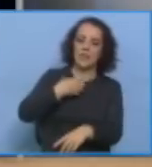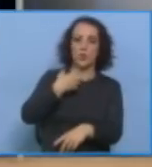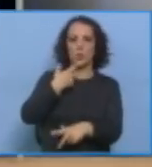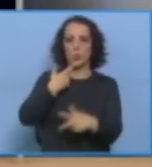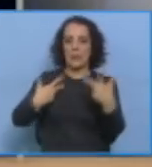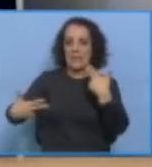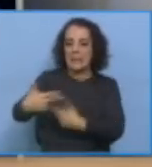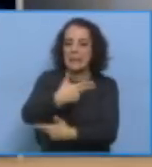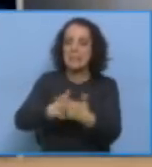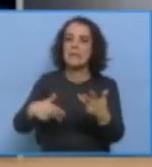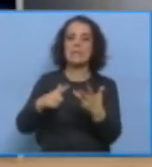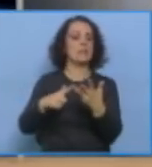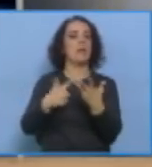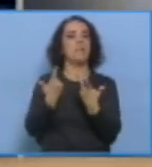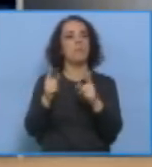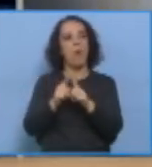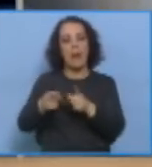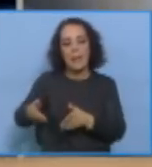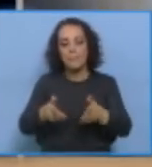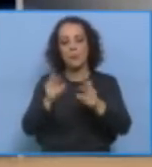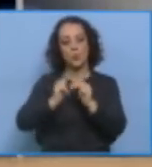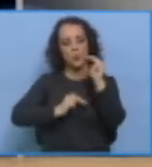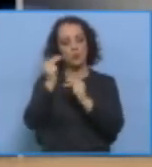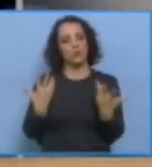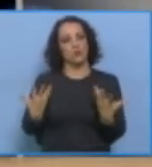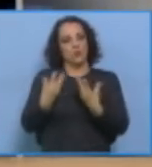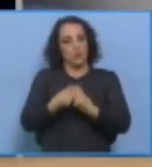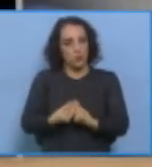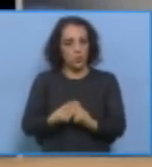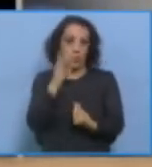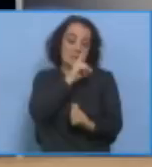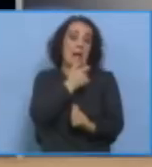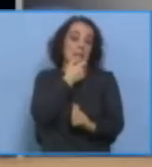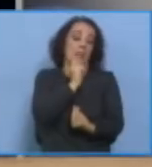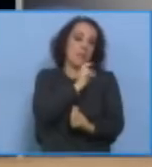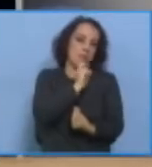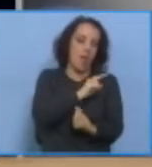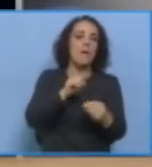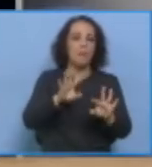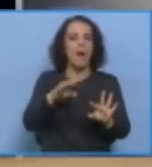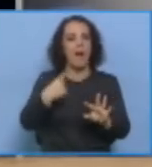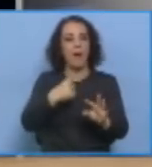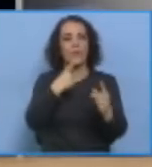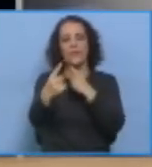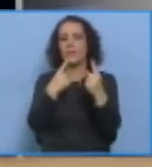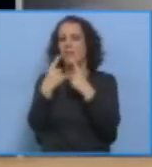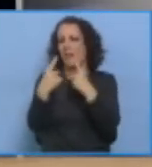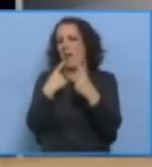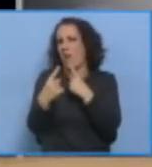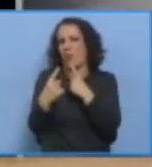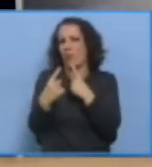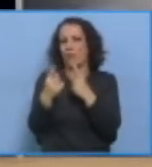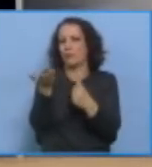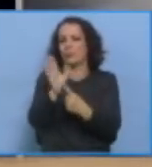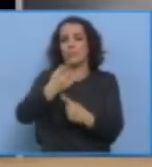de acontecer, de construir caminhos conjuntos quando eles puderem ser construídos conjuntamente também, mas há seguramente aqui um diálogo desde logo com os nossos